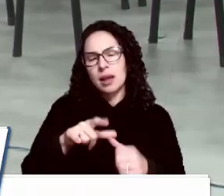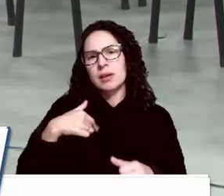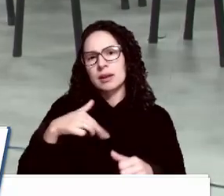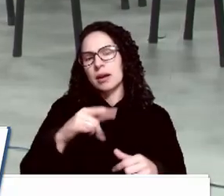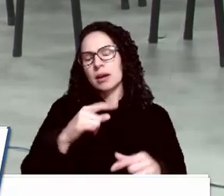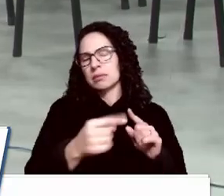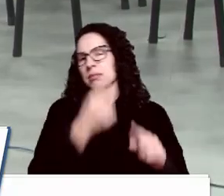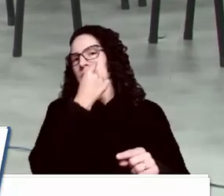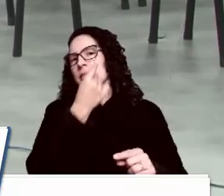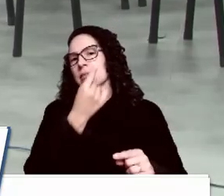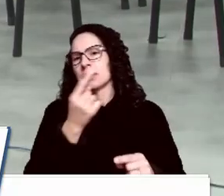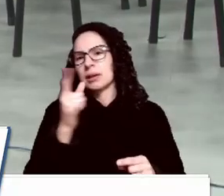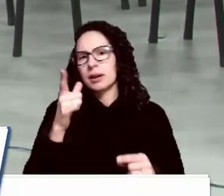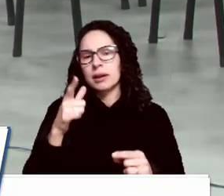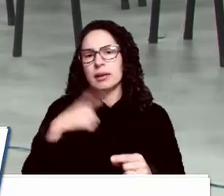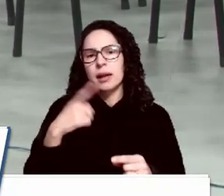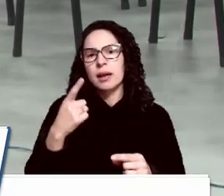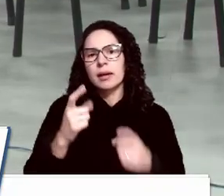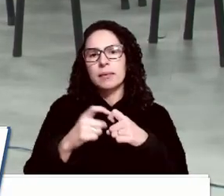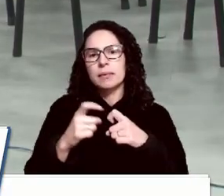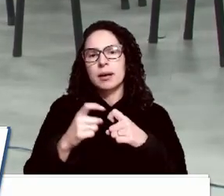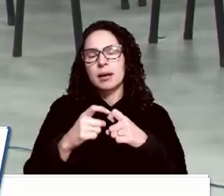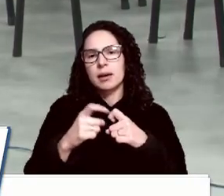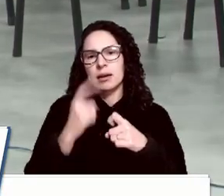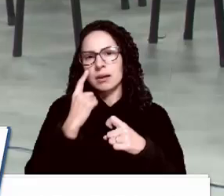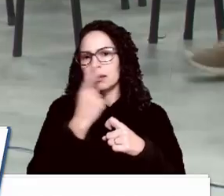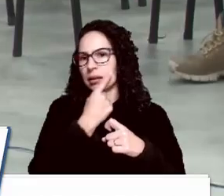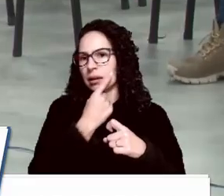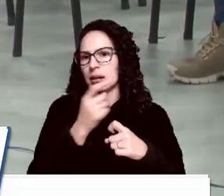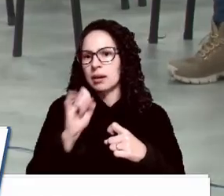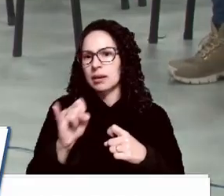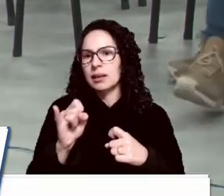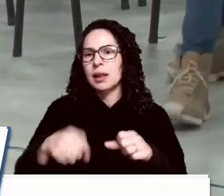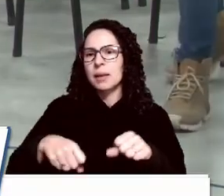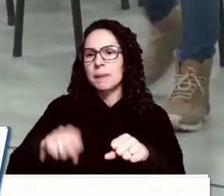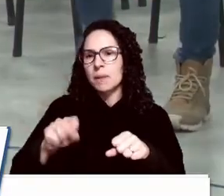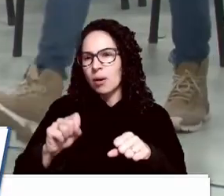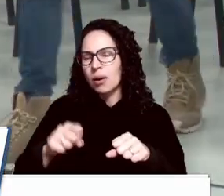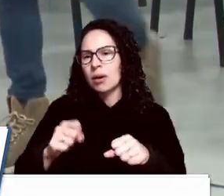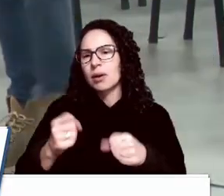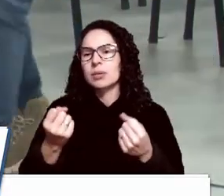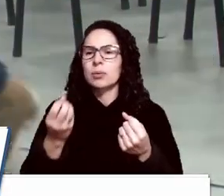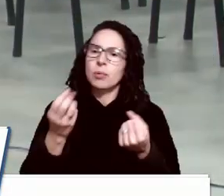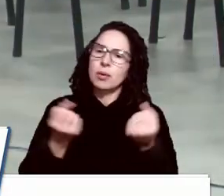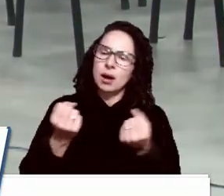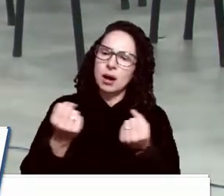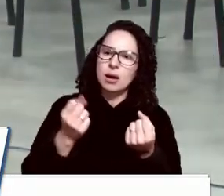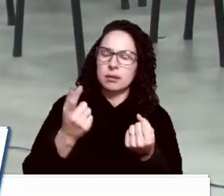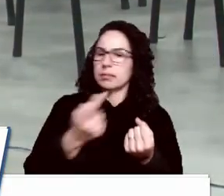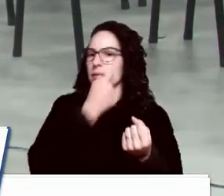olho dele, ele está lá no oftalmologista, se ele tivesse de moto ou de carro e esse estilhaço viesse no olho, não